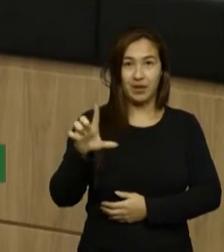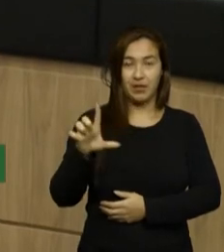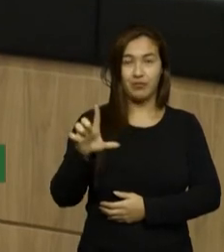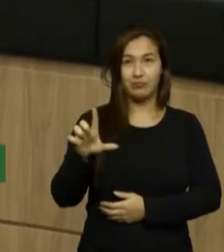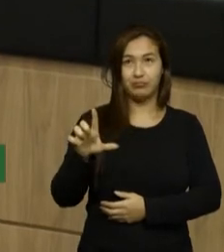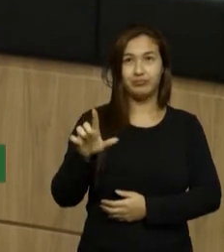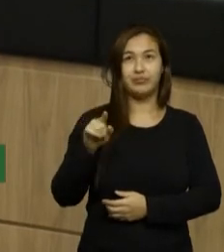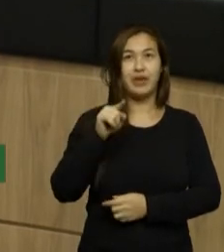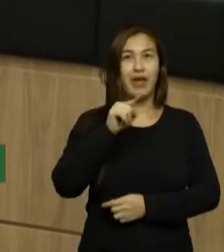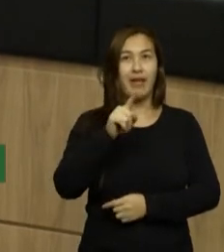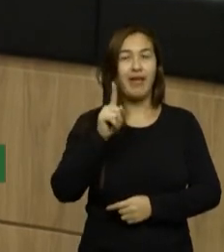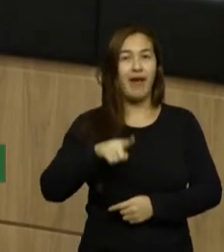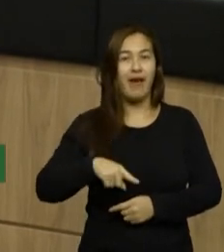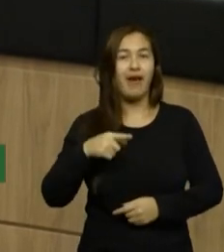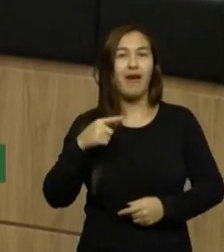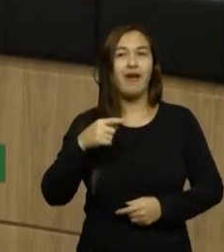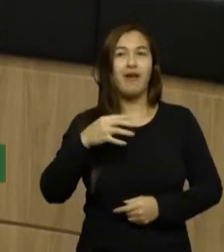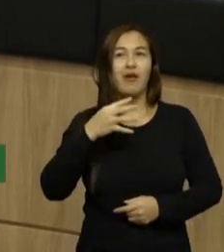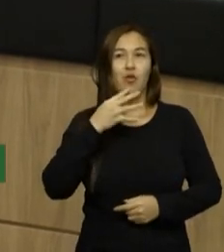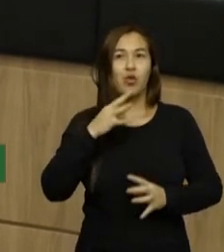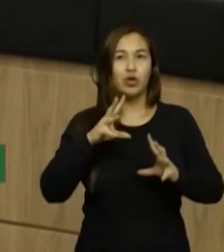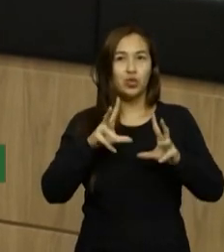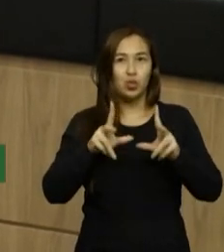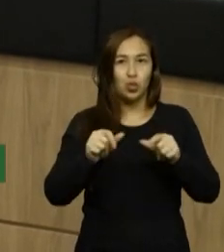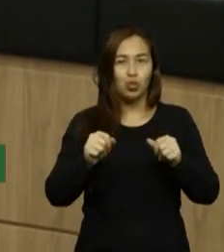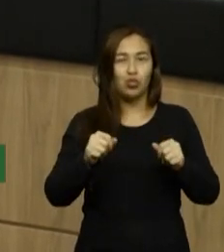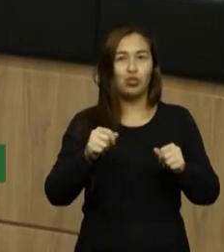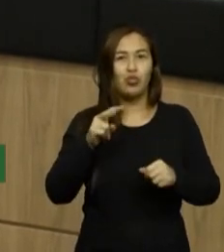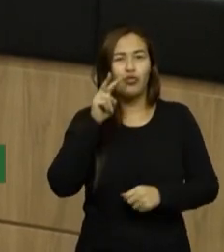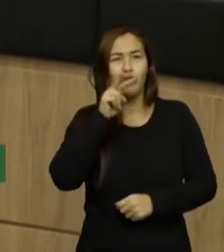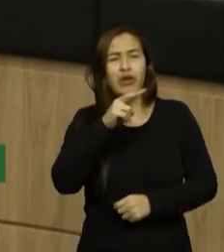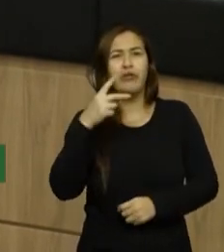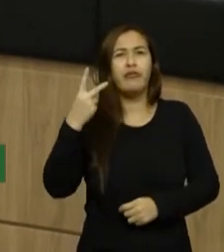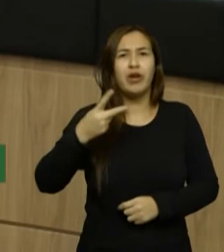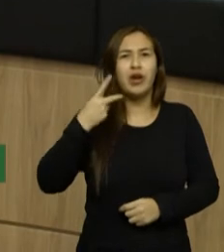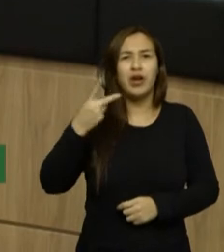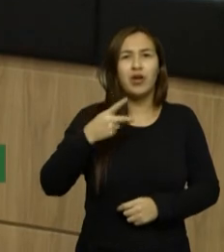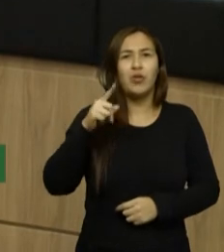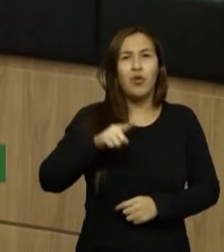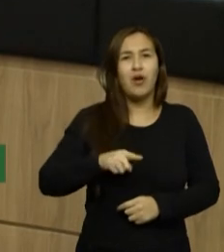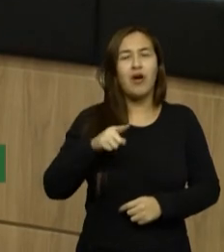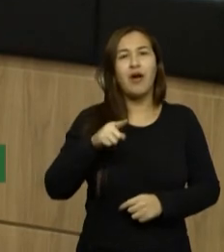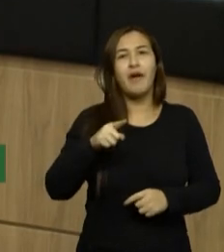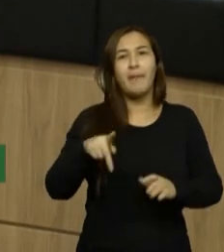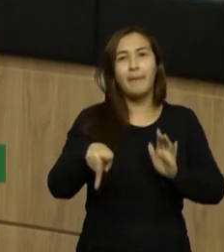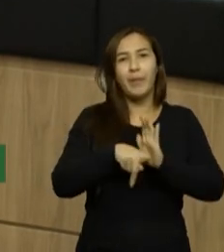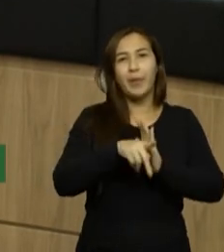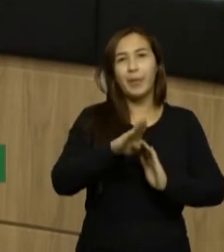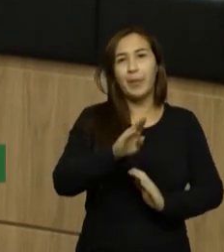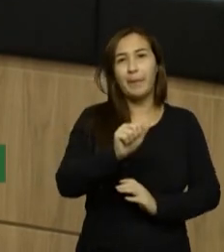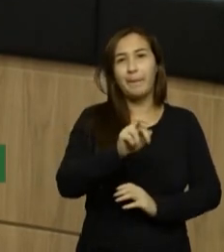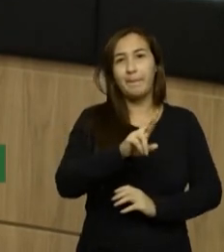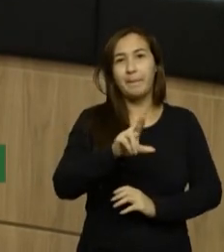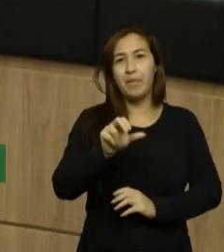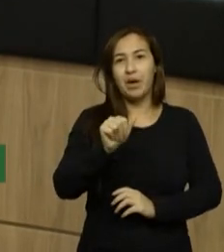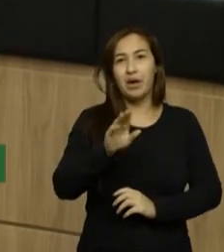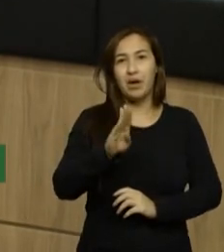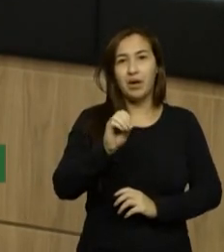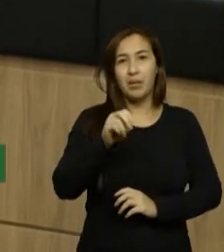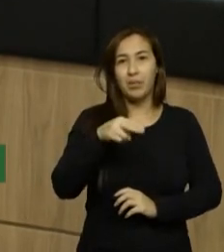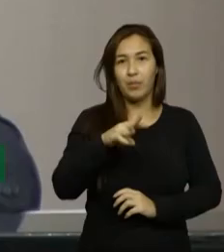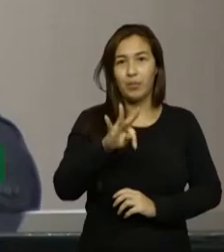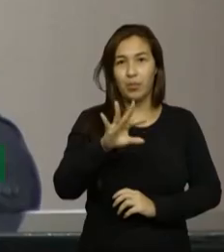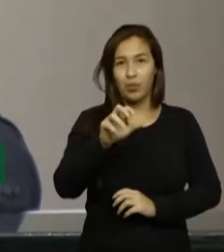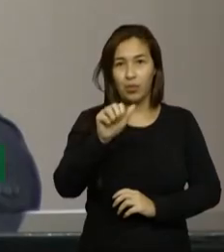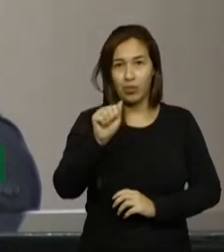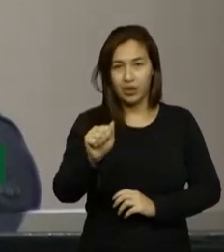conhecido por Pedro Bigode, depois foi vereador, prefeito de Barra Bonita até. Parece que o Bigode é que nem com o Titon lá,